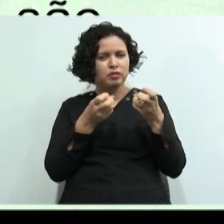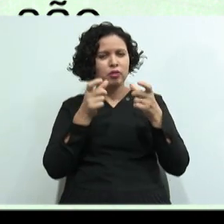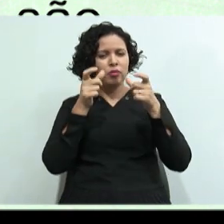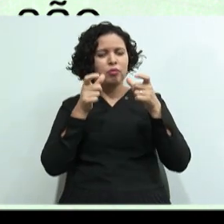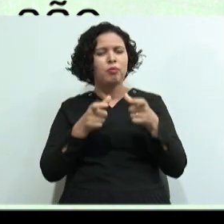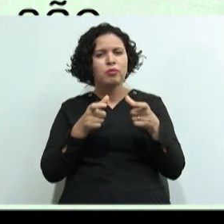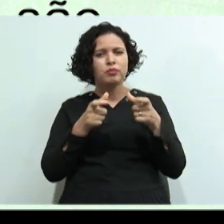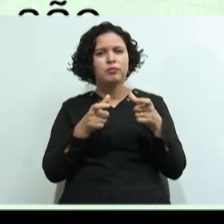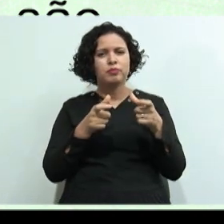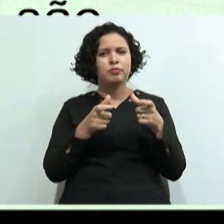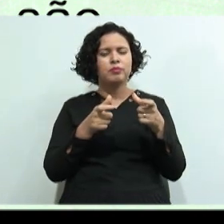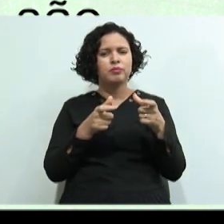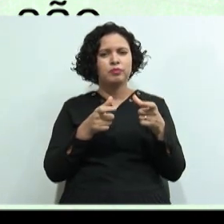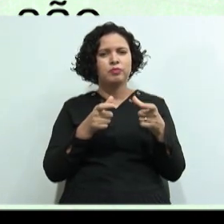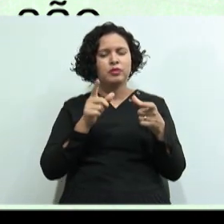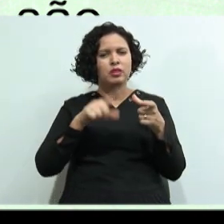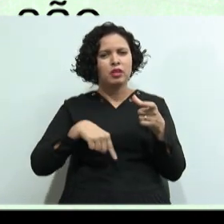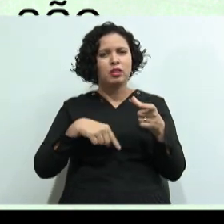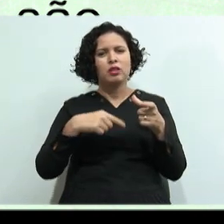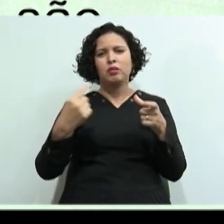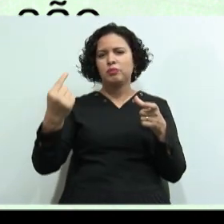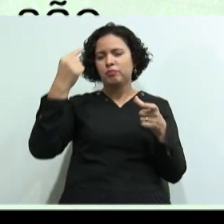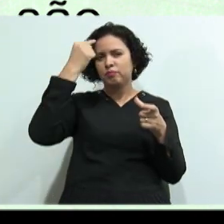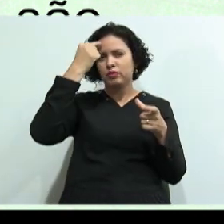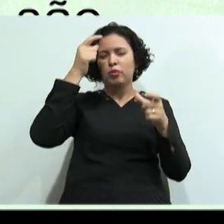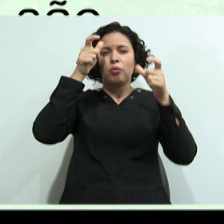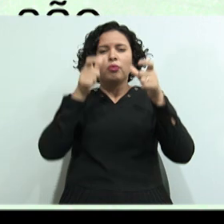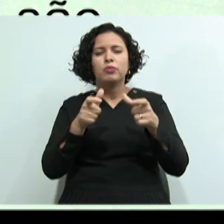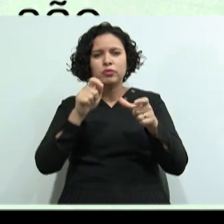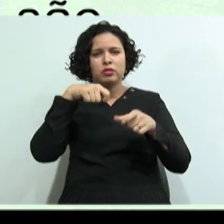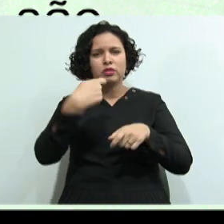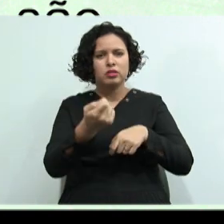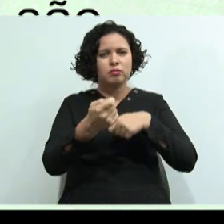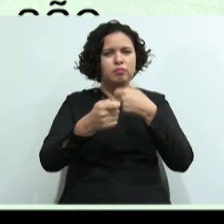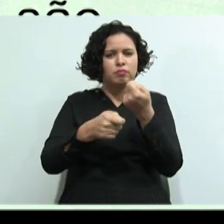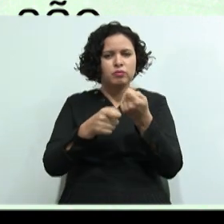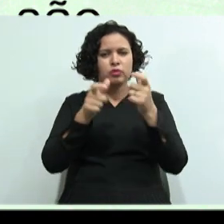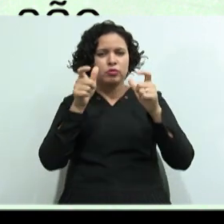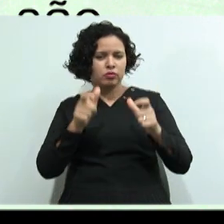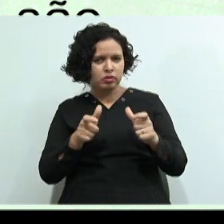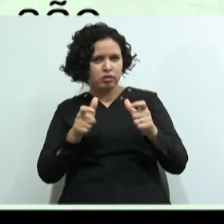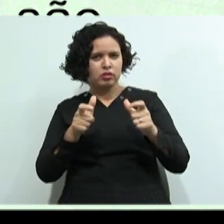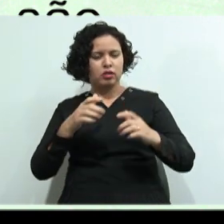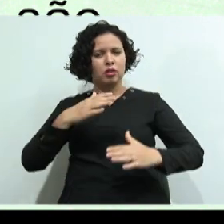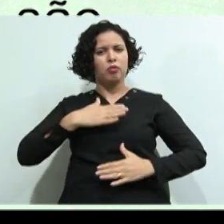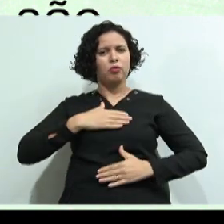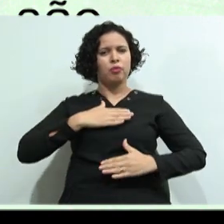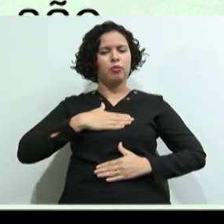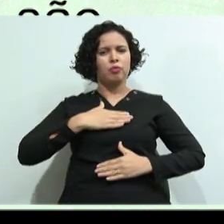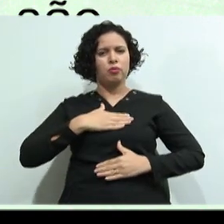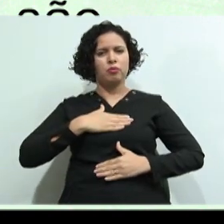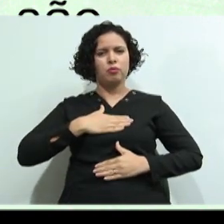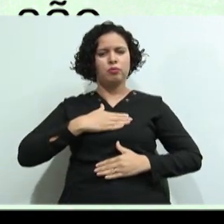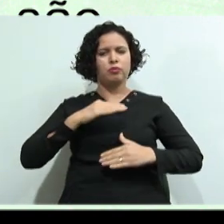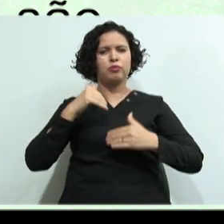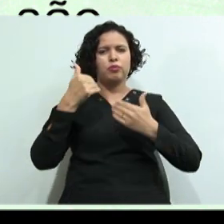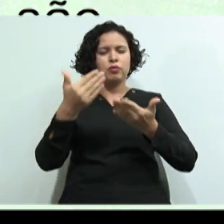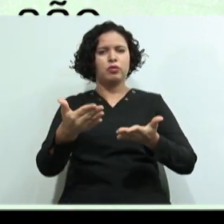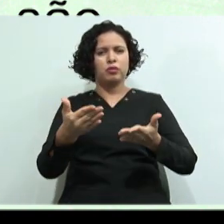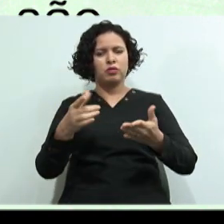articulação, na verdade, ele é o ponto onde é feito o sinal, né? O lugar onde é feito o sinal. Agora,